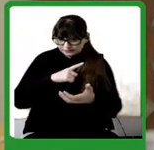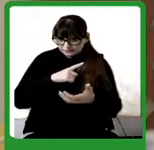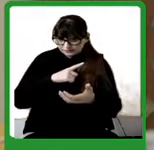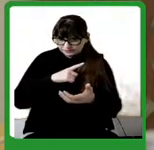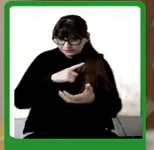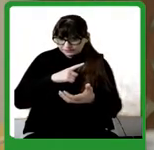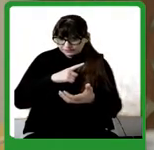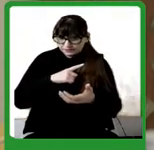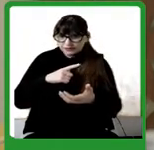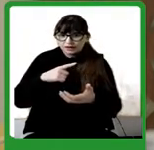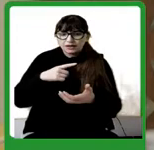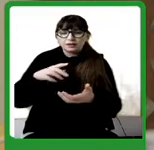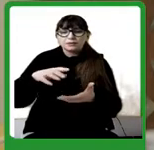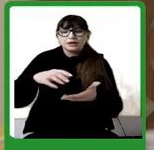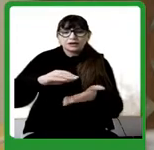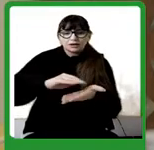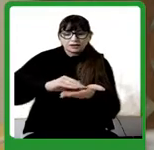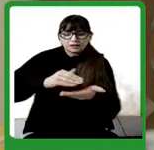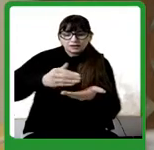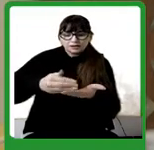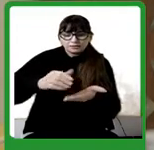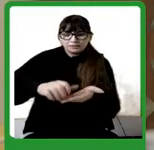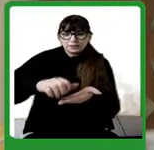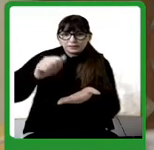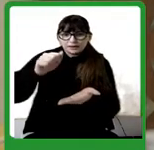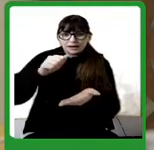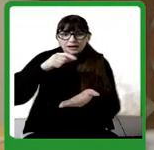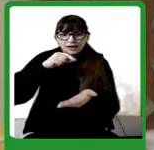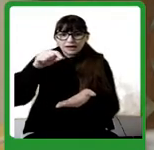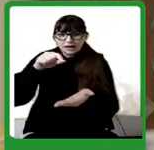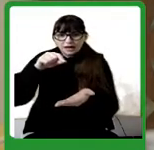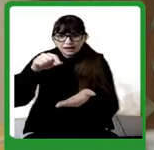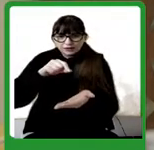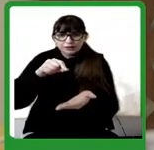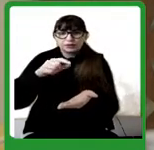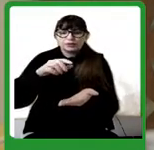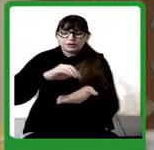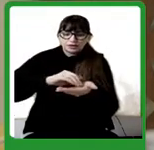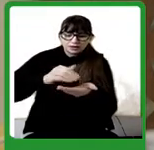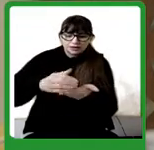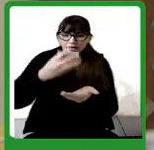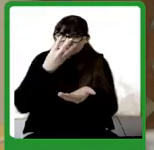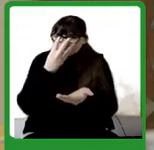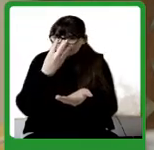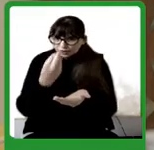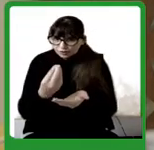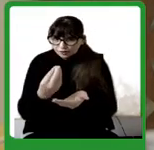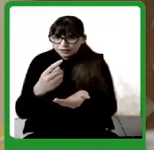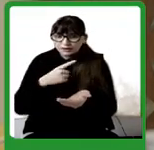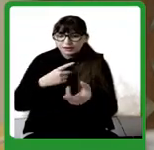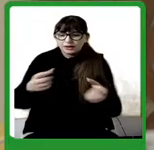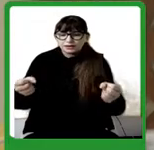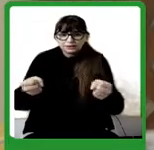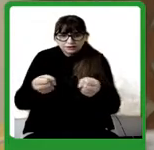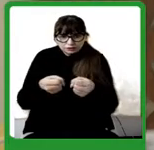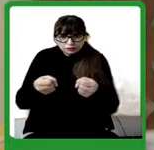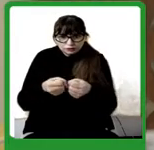Ratoeira, arapuca de pegar raposa, tesoura de poda,